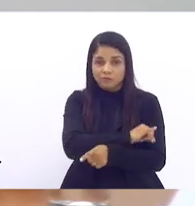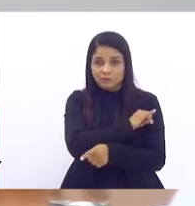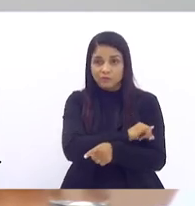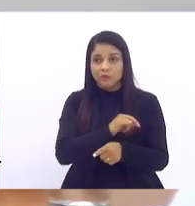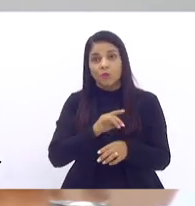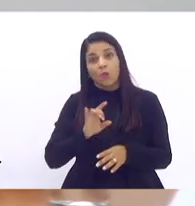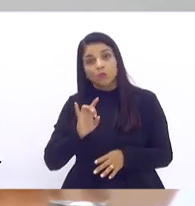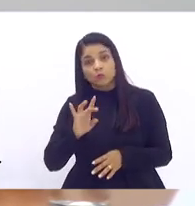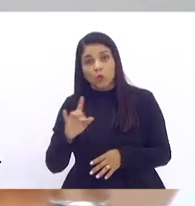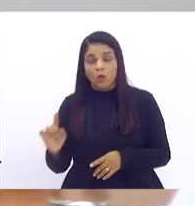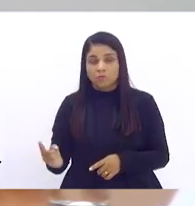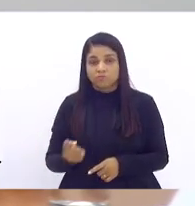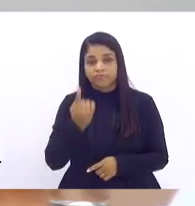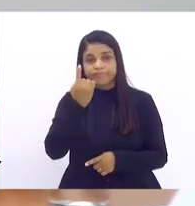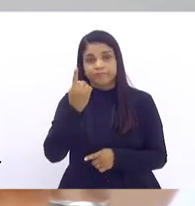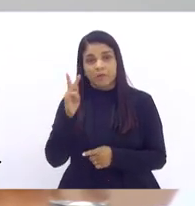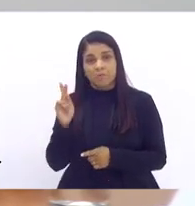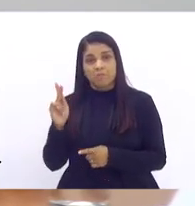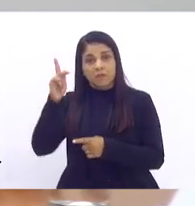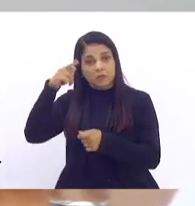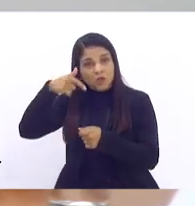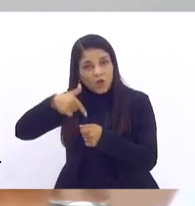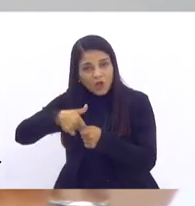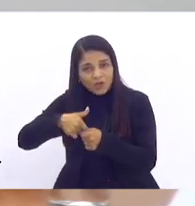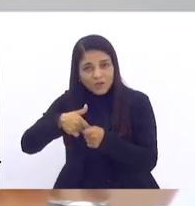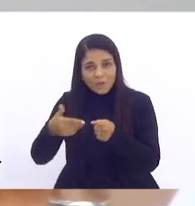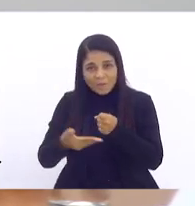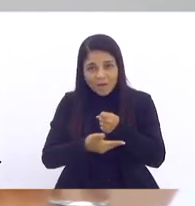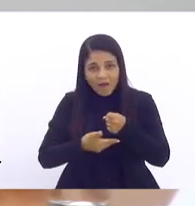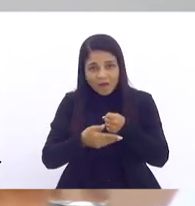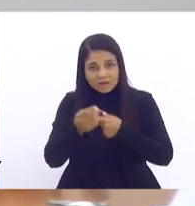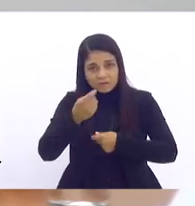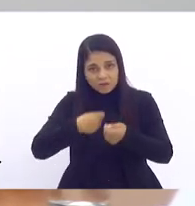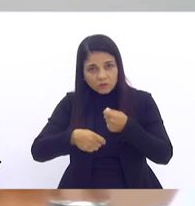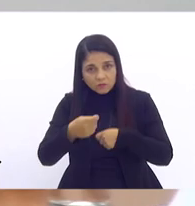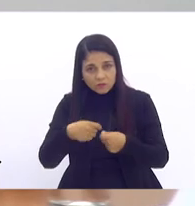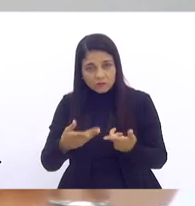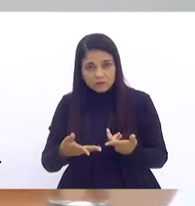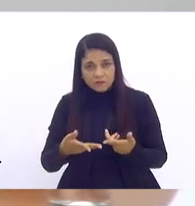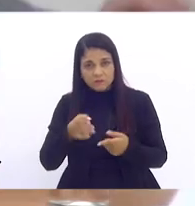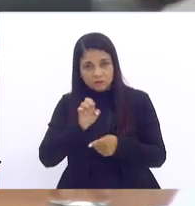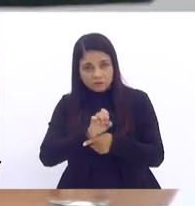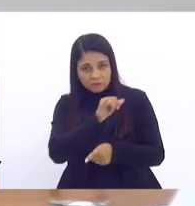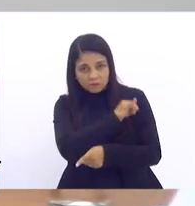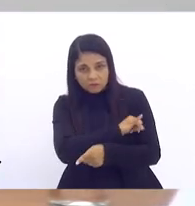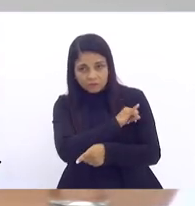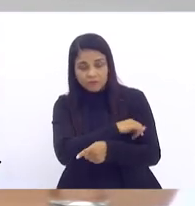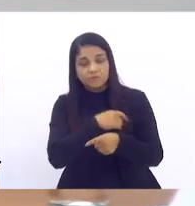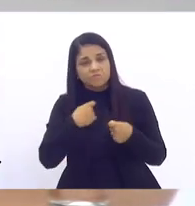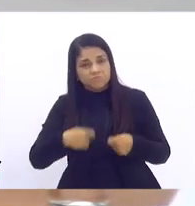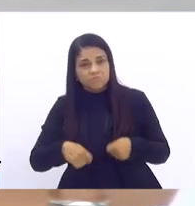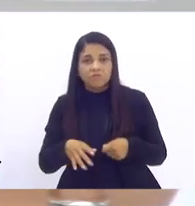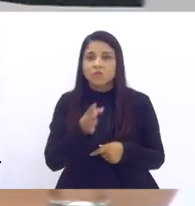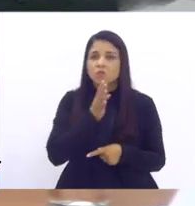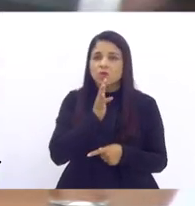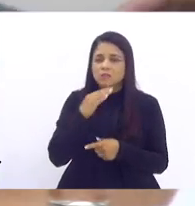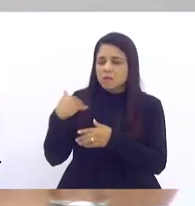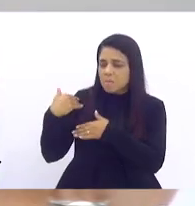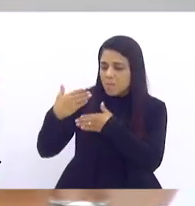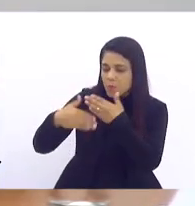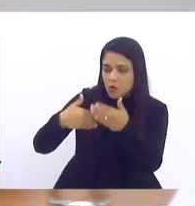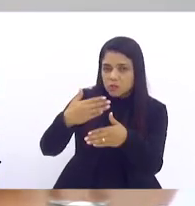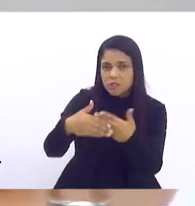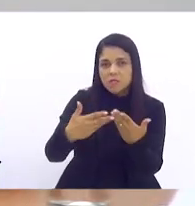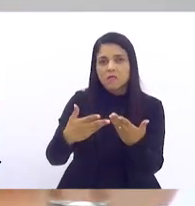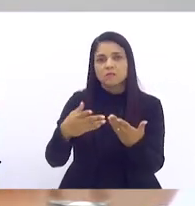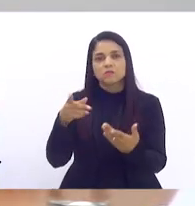a matriz econômica petróleo então eu coloco aqui que a gente precisa além de conhecer todo o processo que